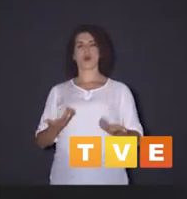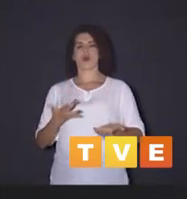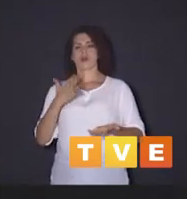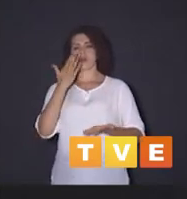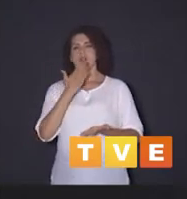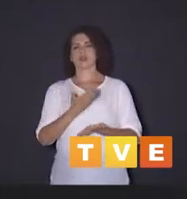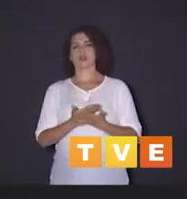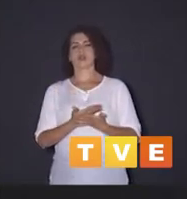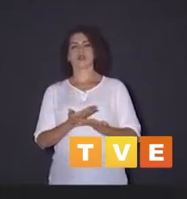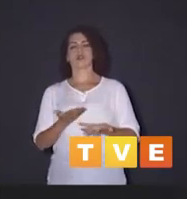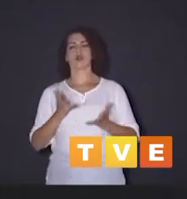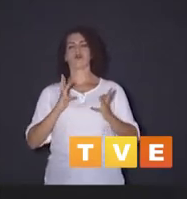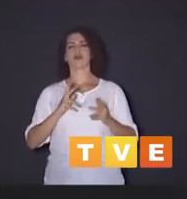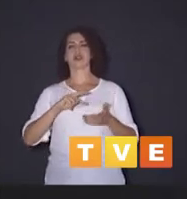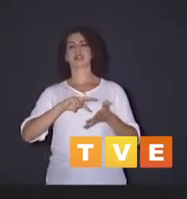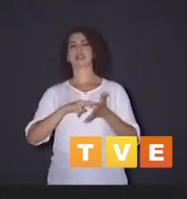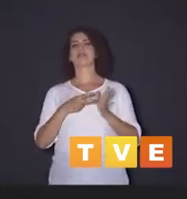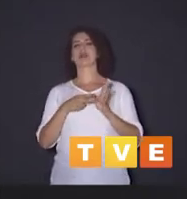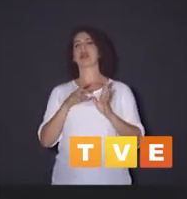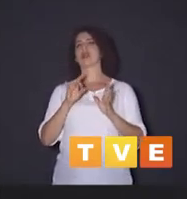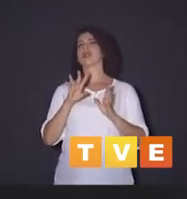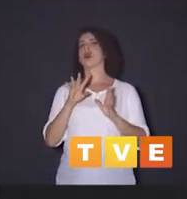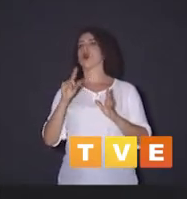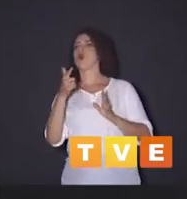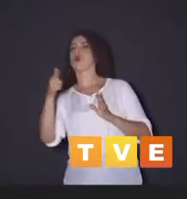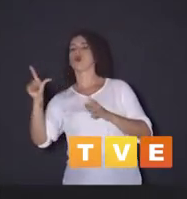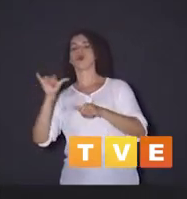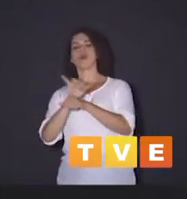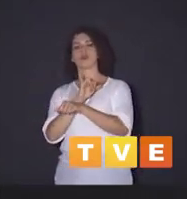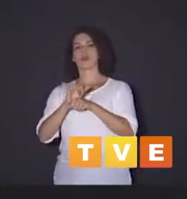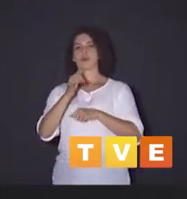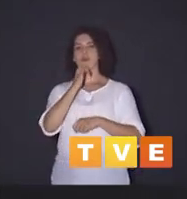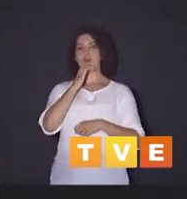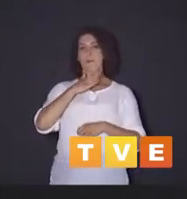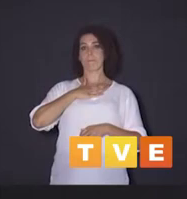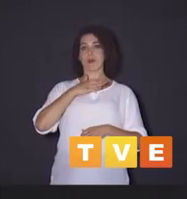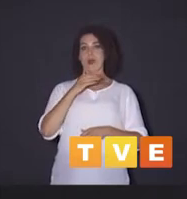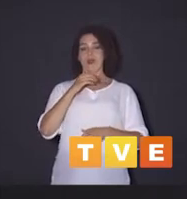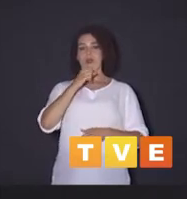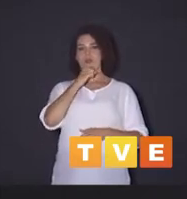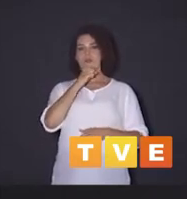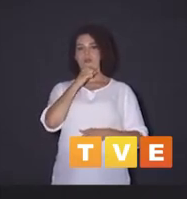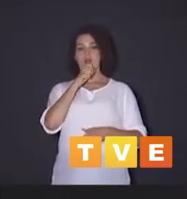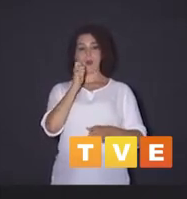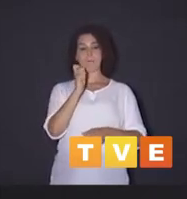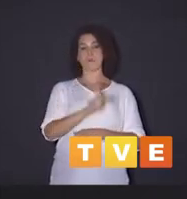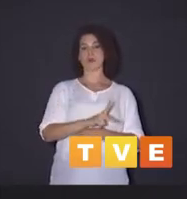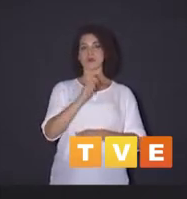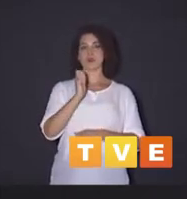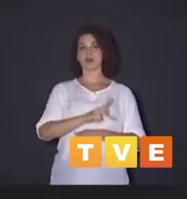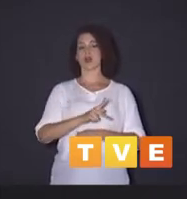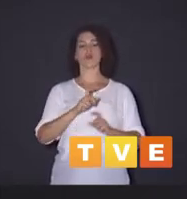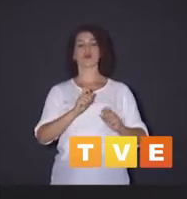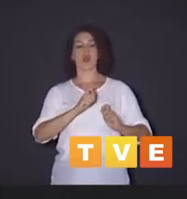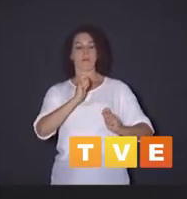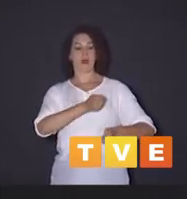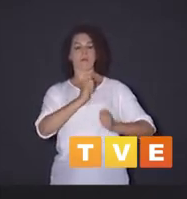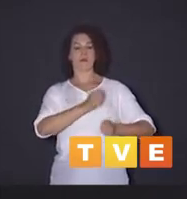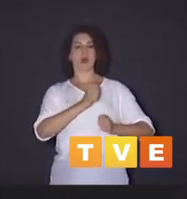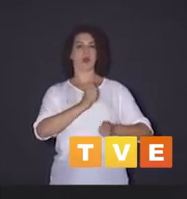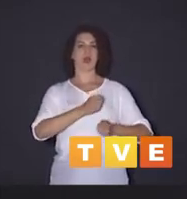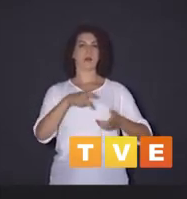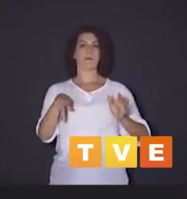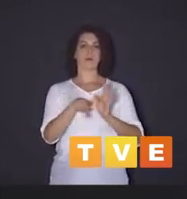é na verdade uma carta na manga então minha voz é aposentada como marisqueira minha avó de são braz santo amaro da purificação